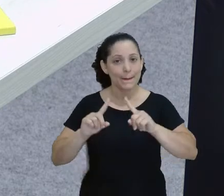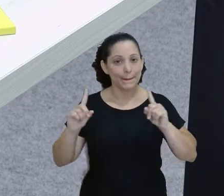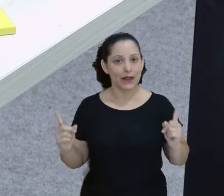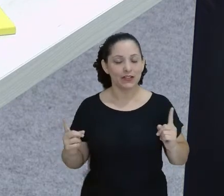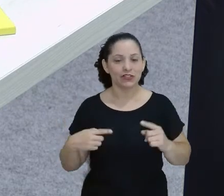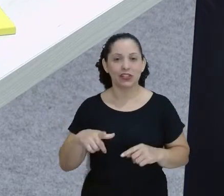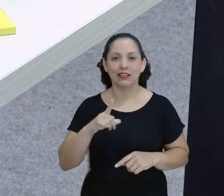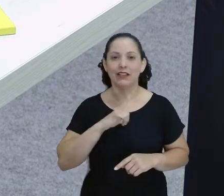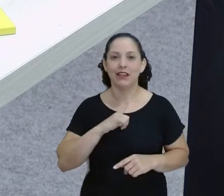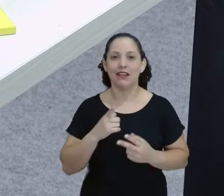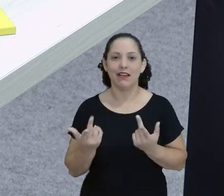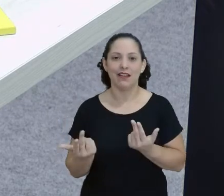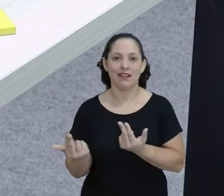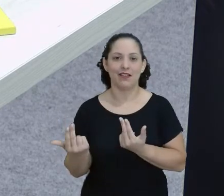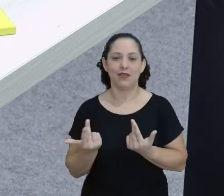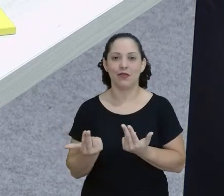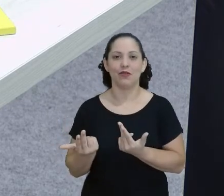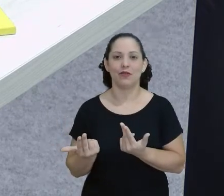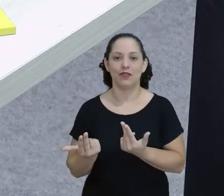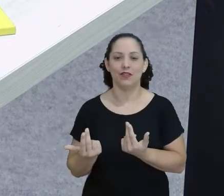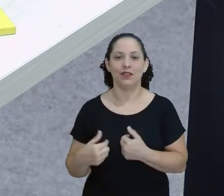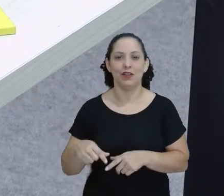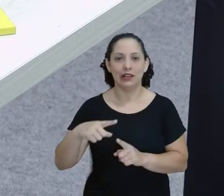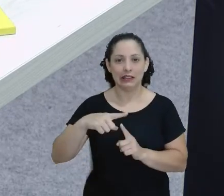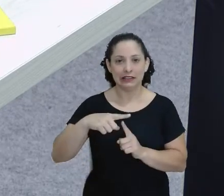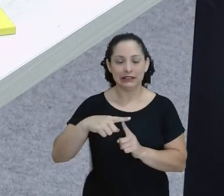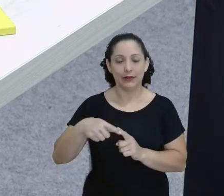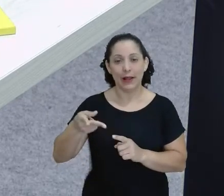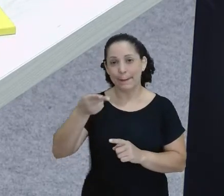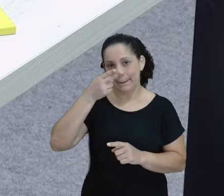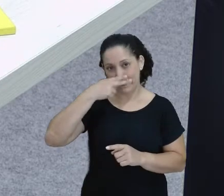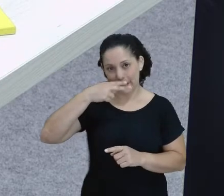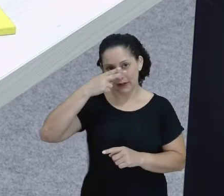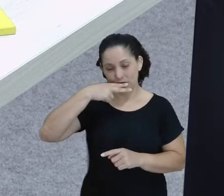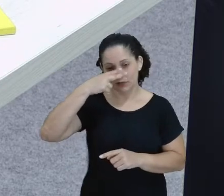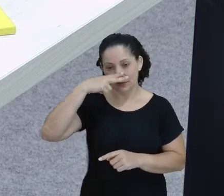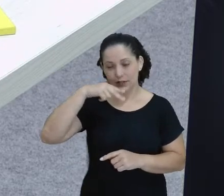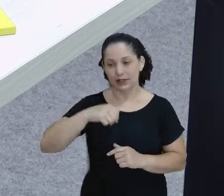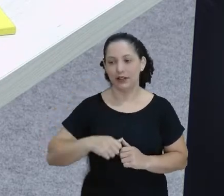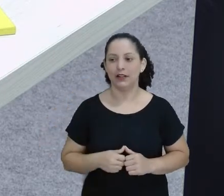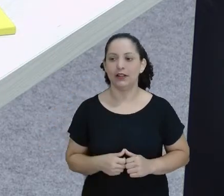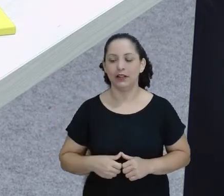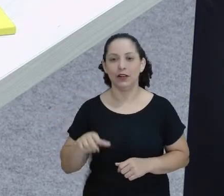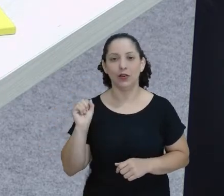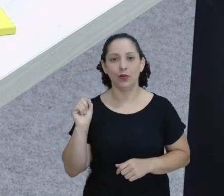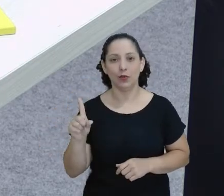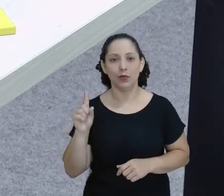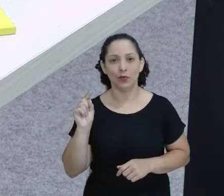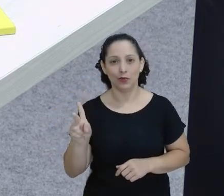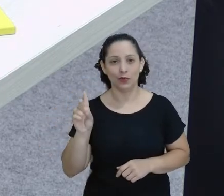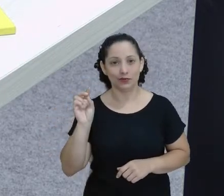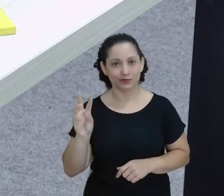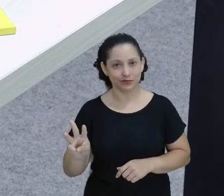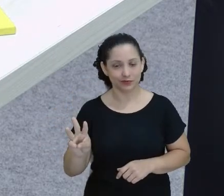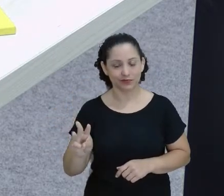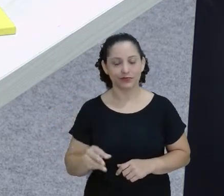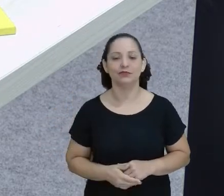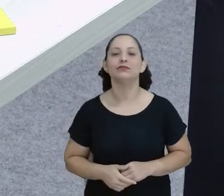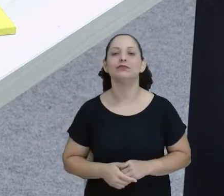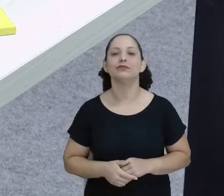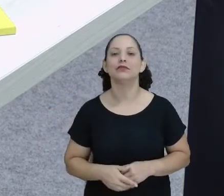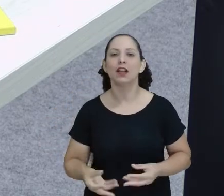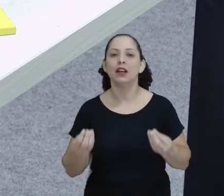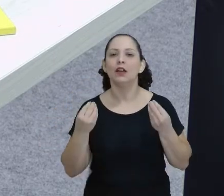a mesma unidade de área, a mesma medida. 1, 1 e 1. Como eu